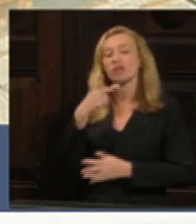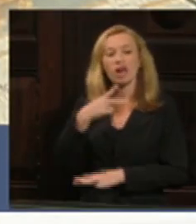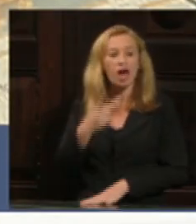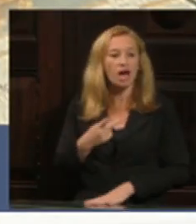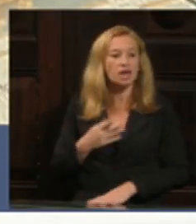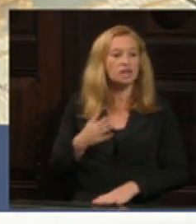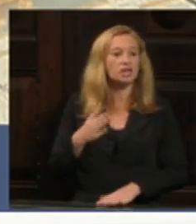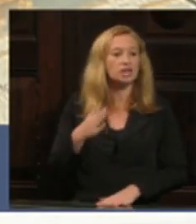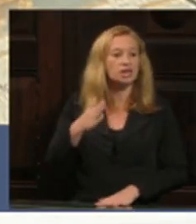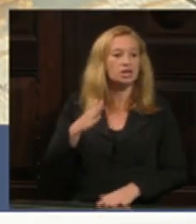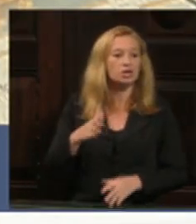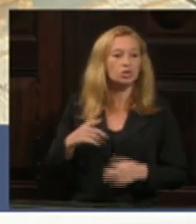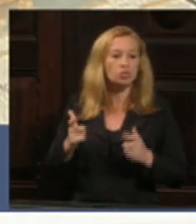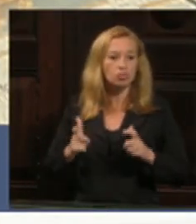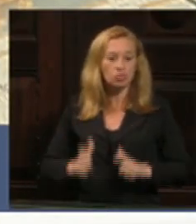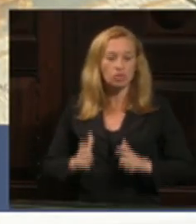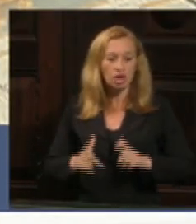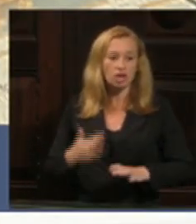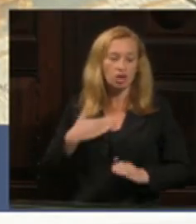Enel.